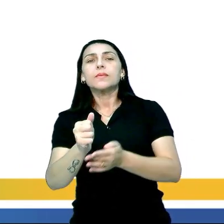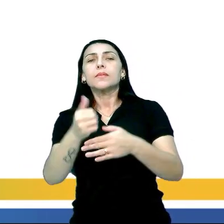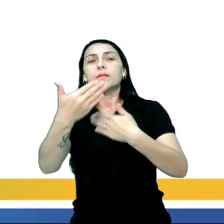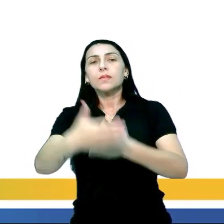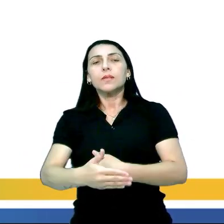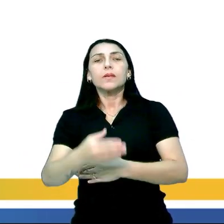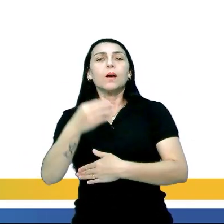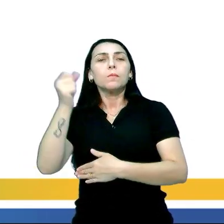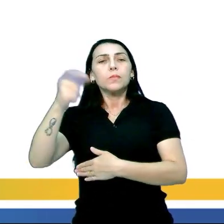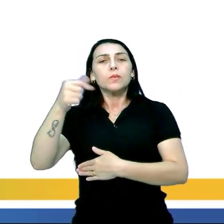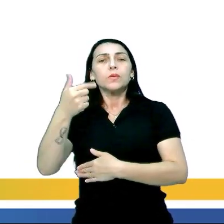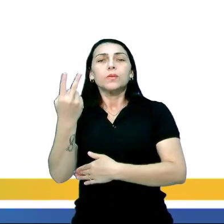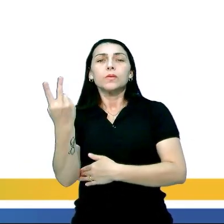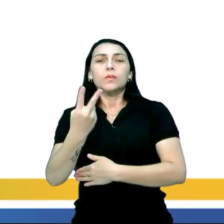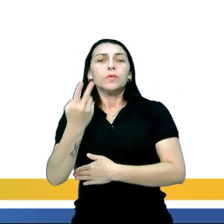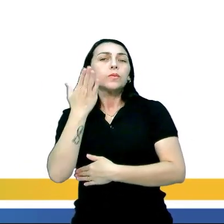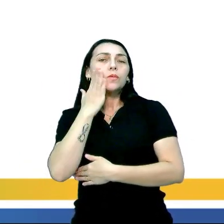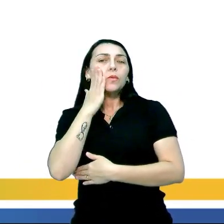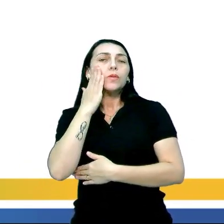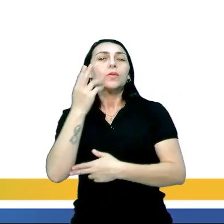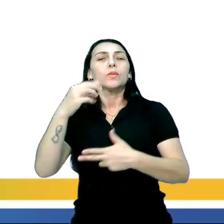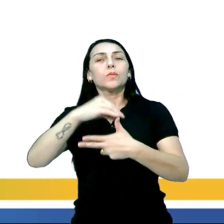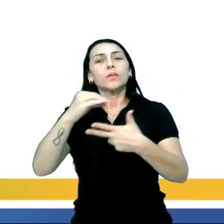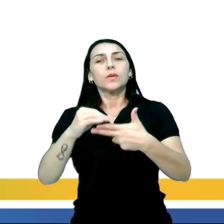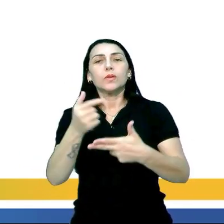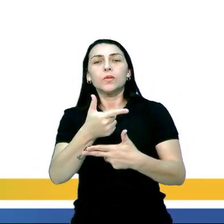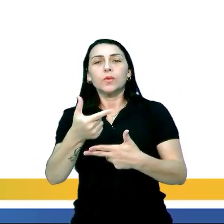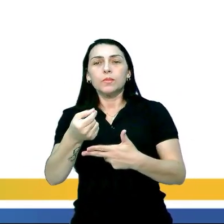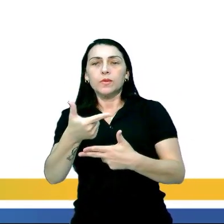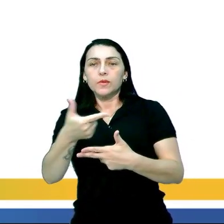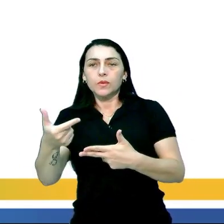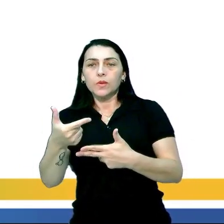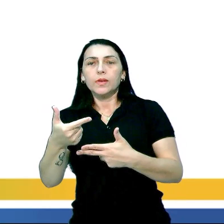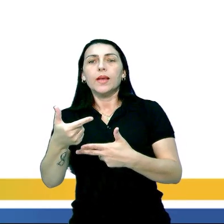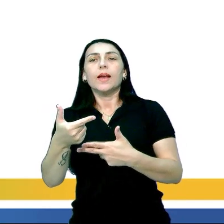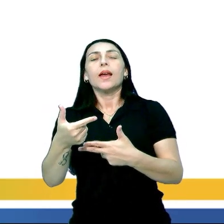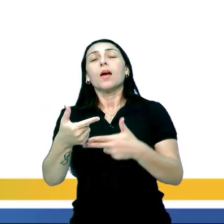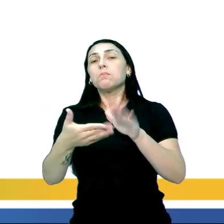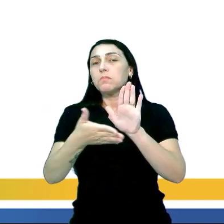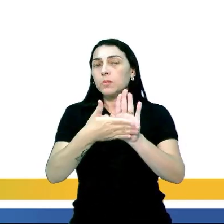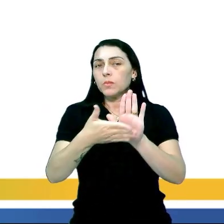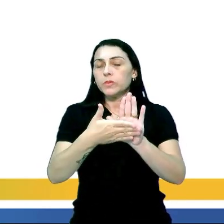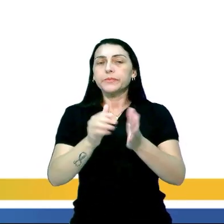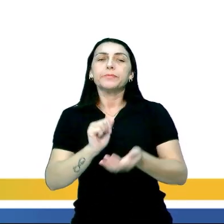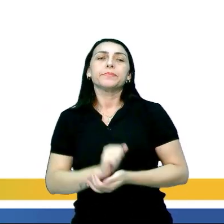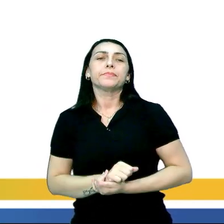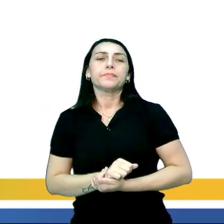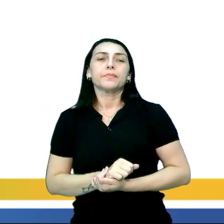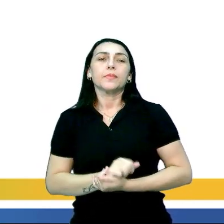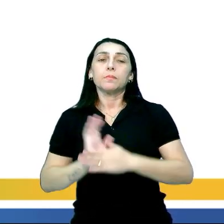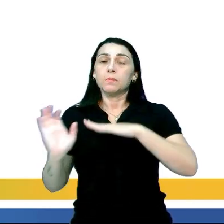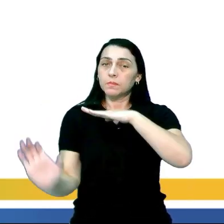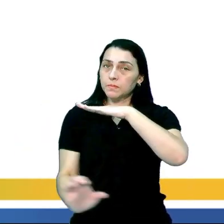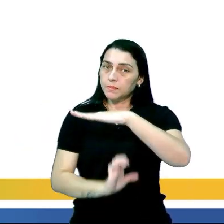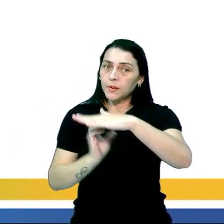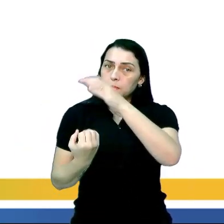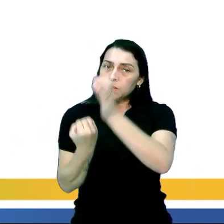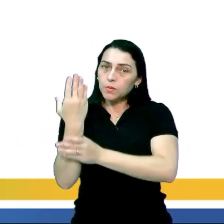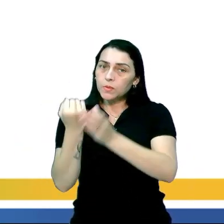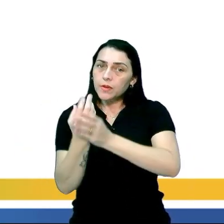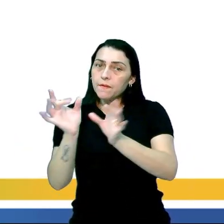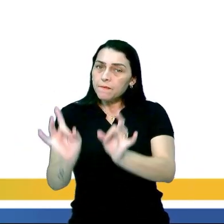153, prova azul do segundo dia do Enem 2022. É uma questão proposta. Uma